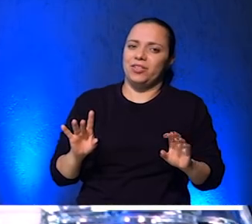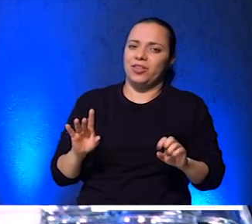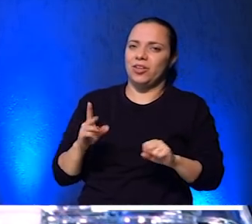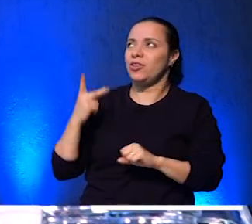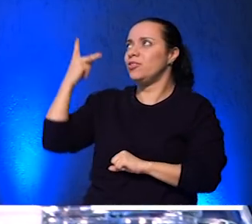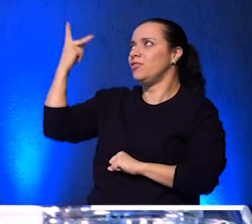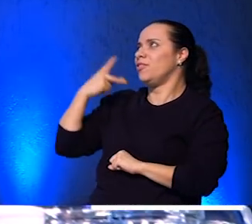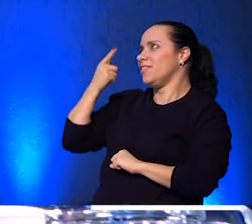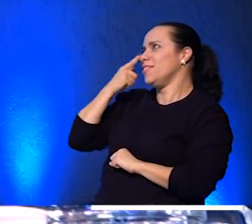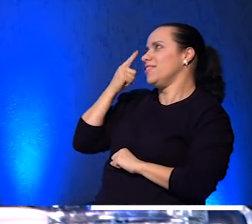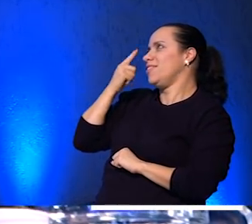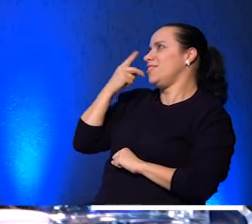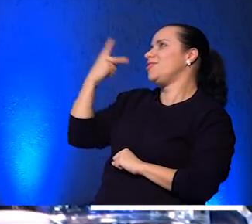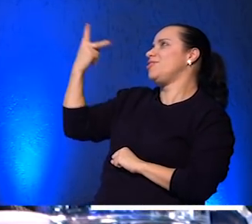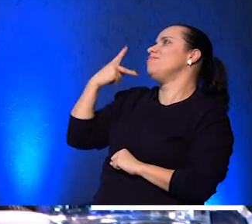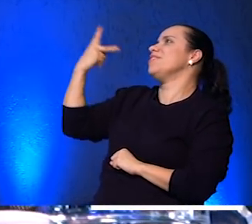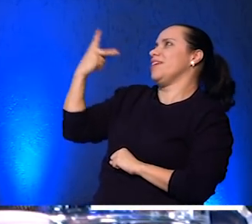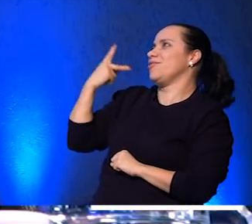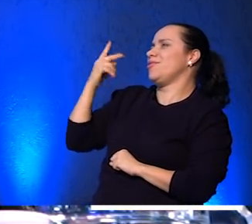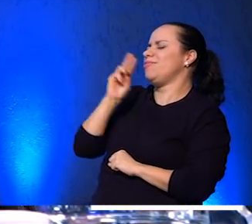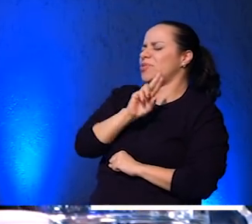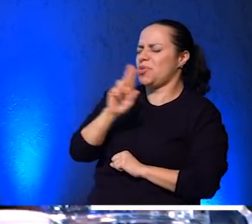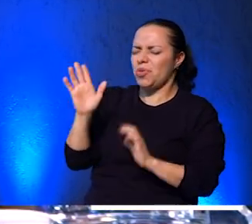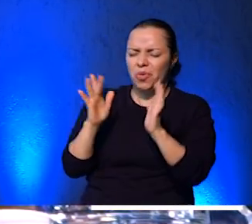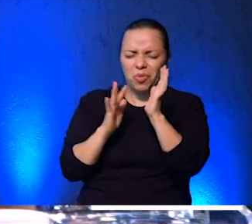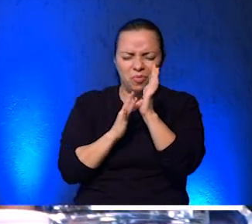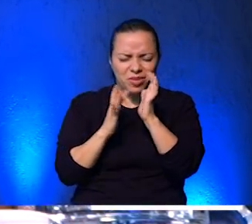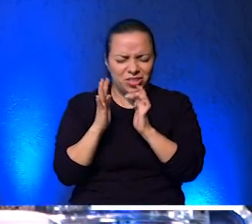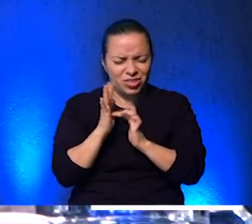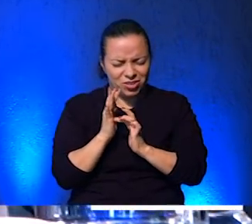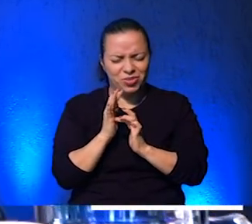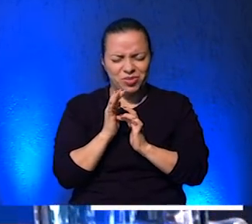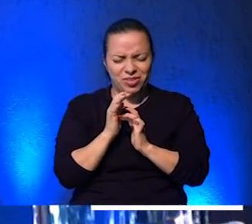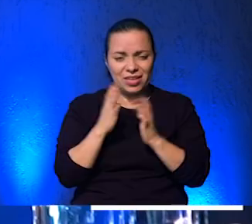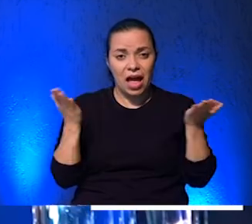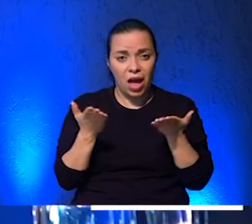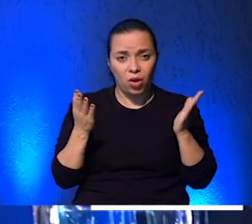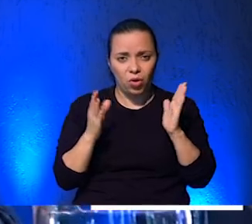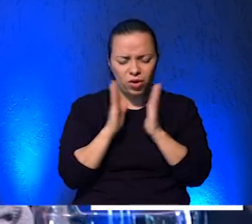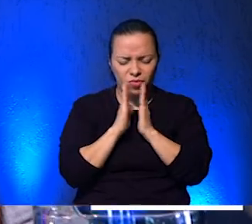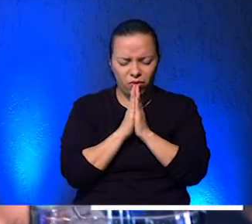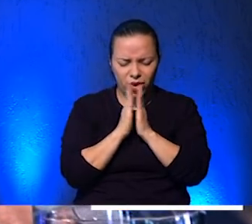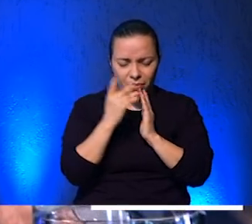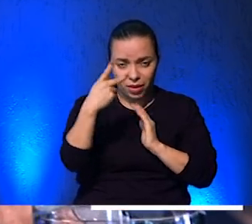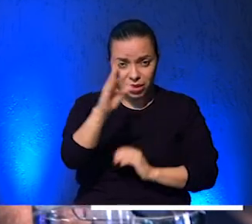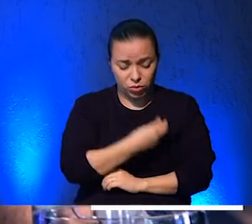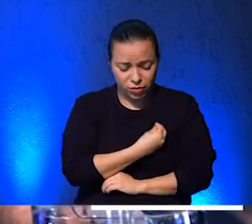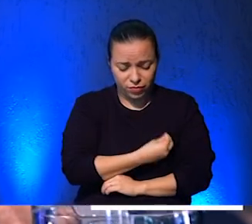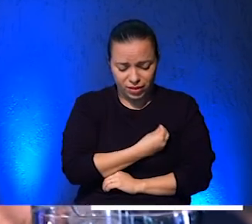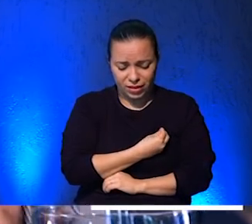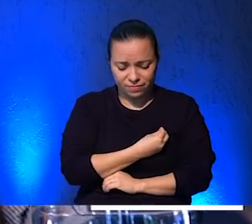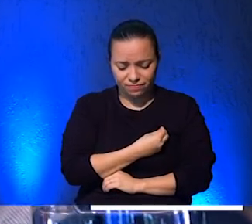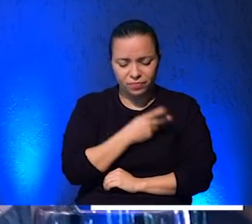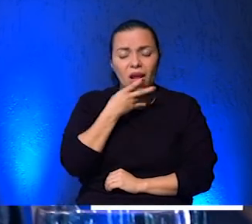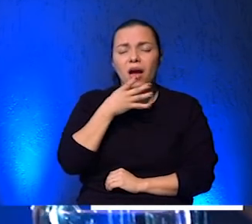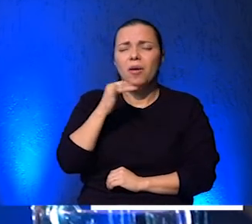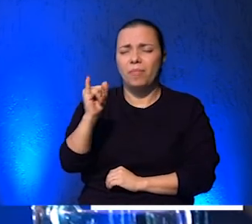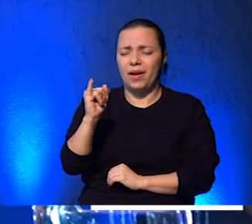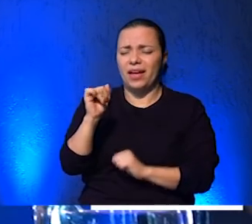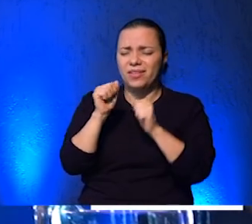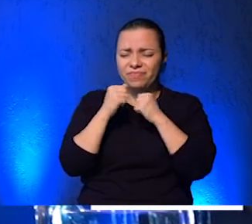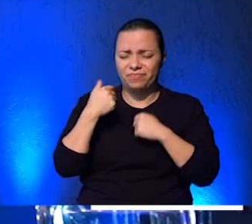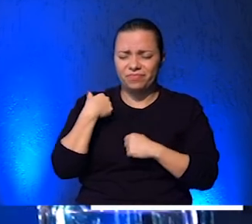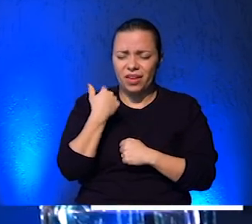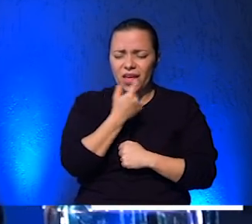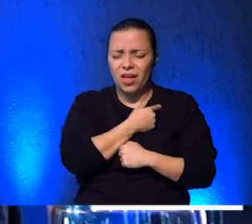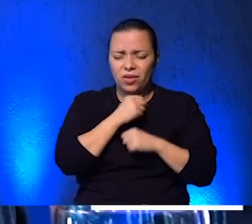em nome de jesus falha deixa o orar por você mais uma vez pai eu estou